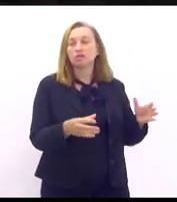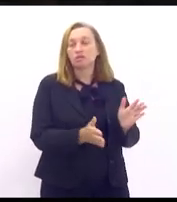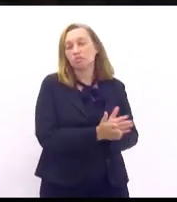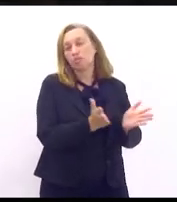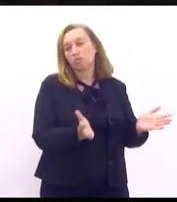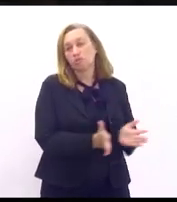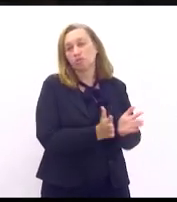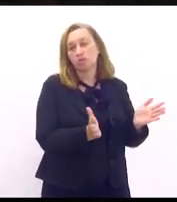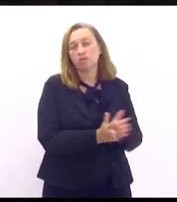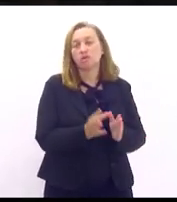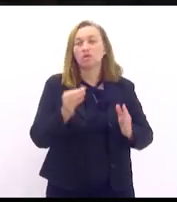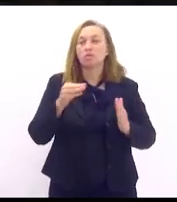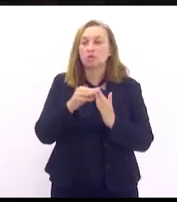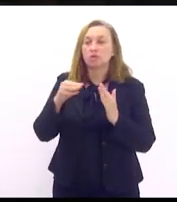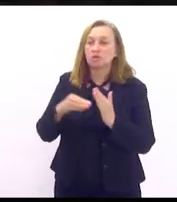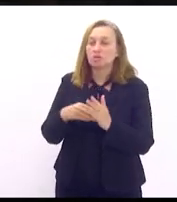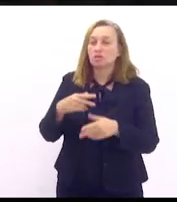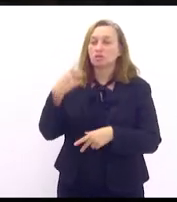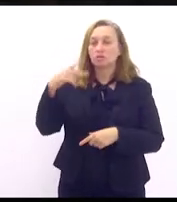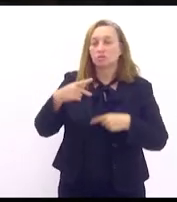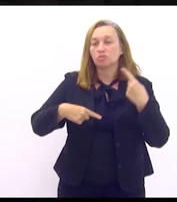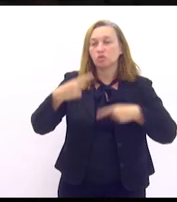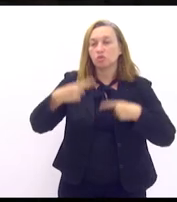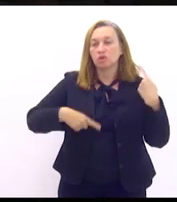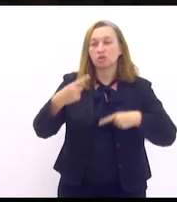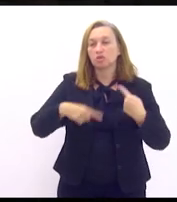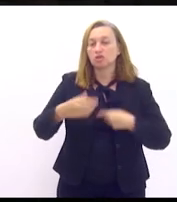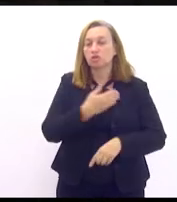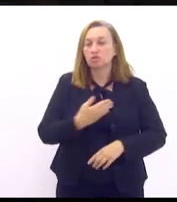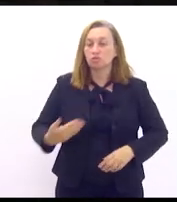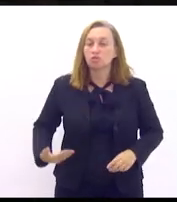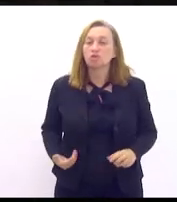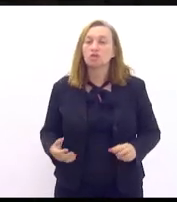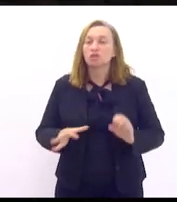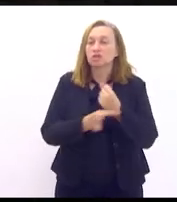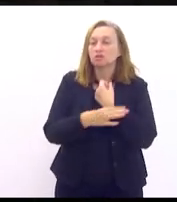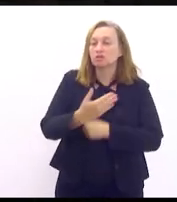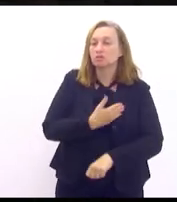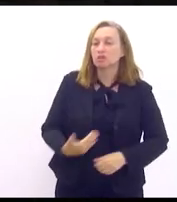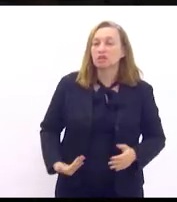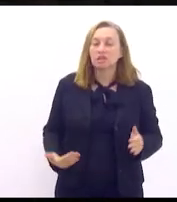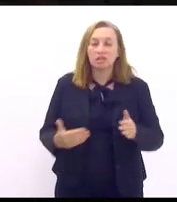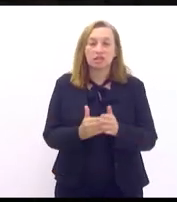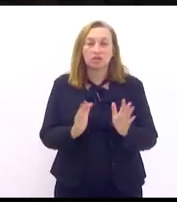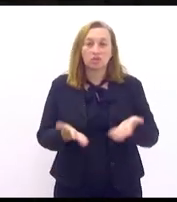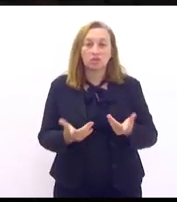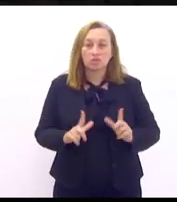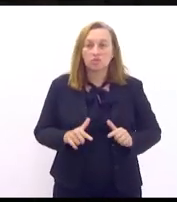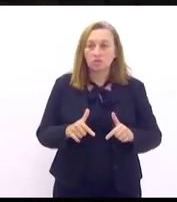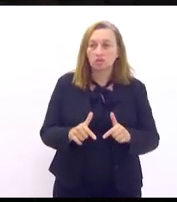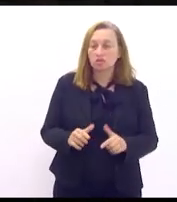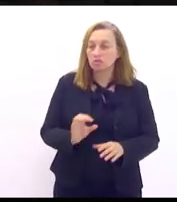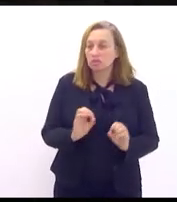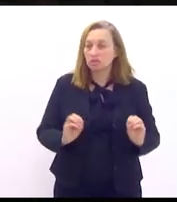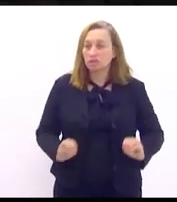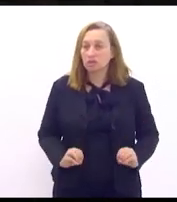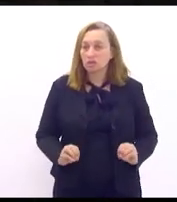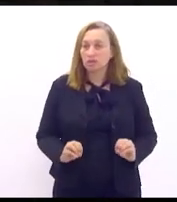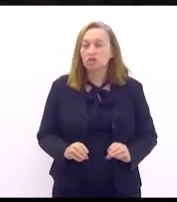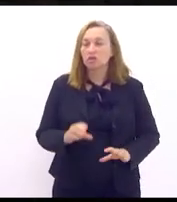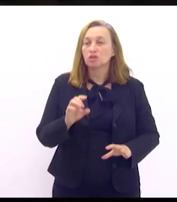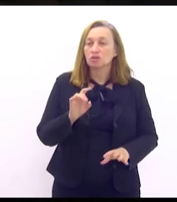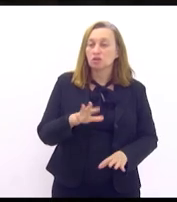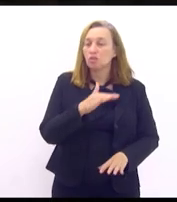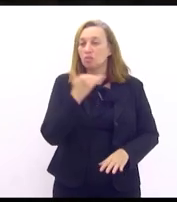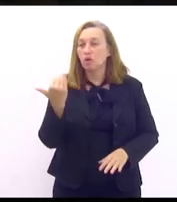uma metodologia de política pública, entre aspas, na segurança pública, que até agora não deu certo, que só morre gente todos os dias e que